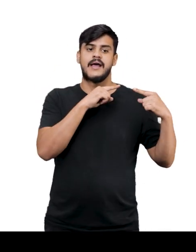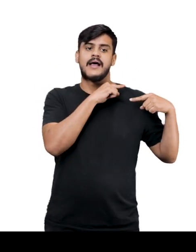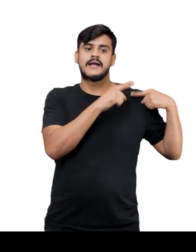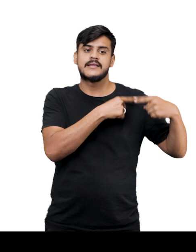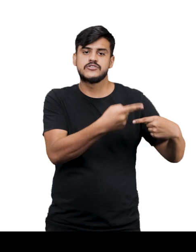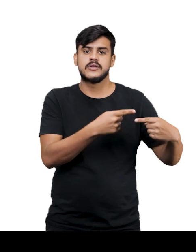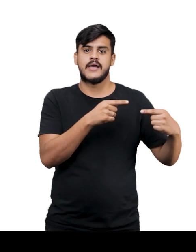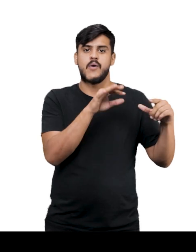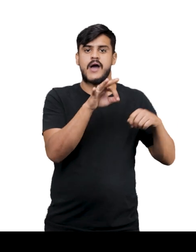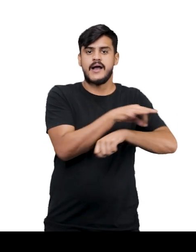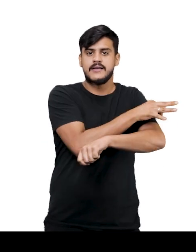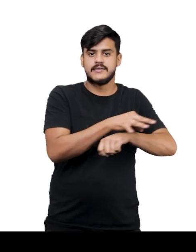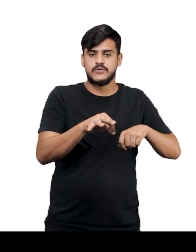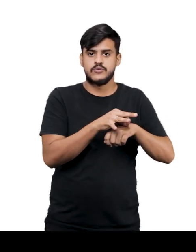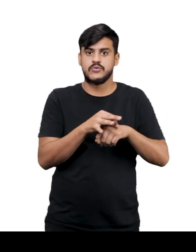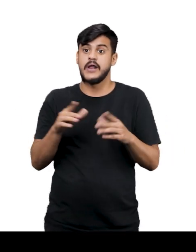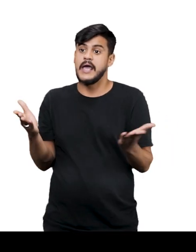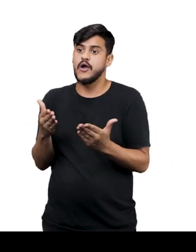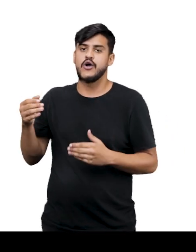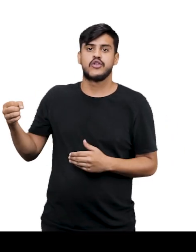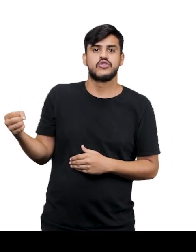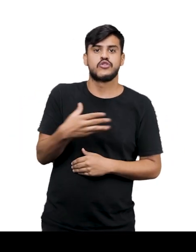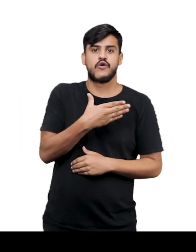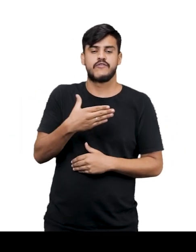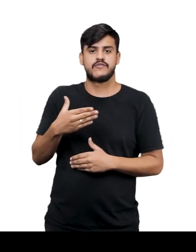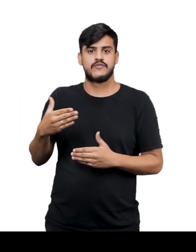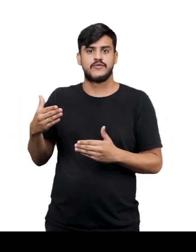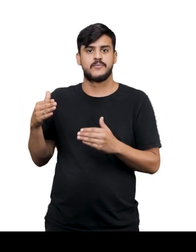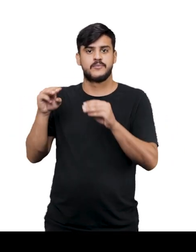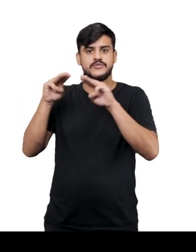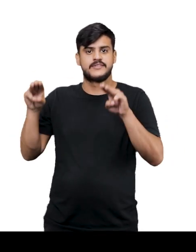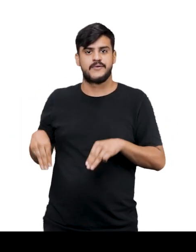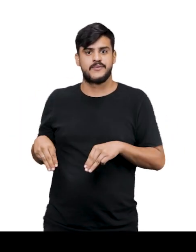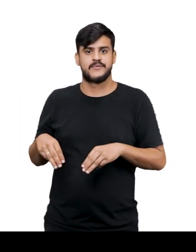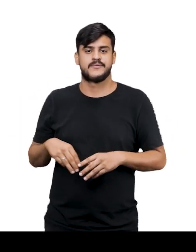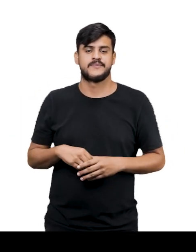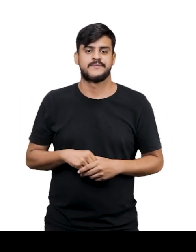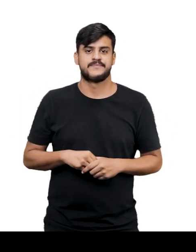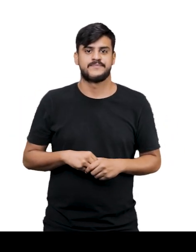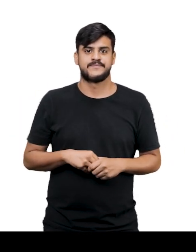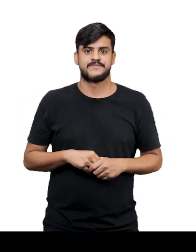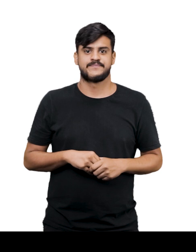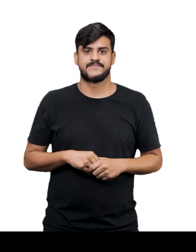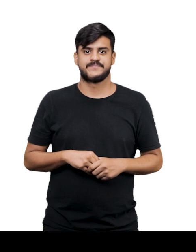arquitetura tradicional ao redor e a promessa de modernidade do novo museu.